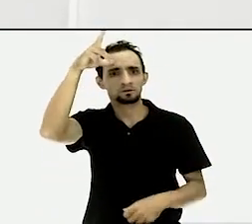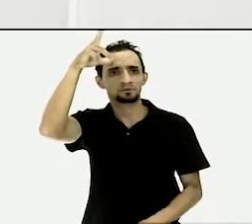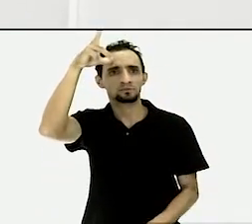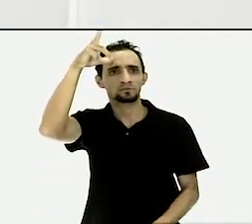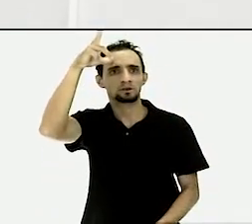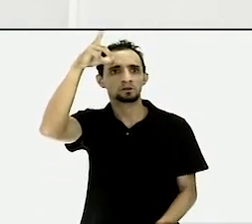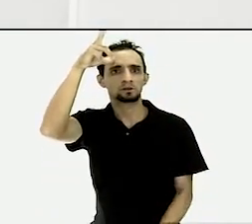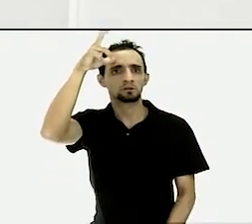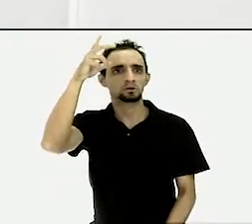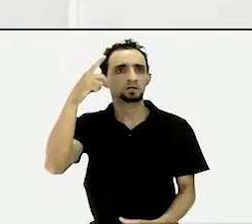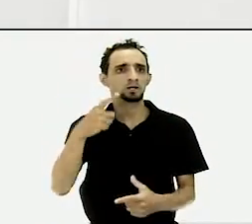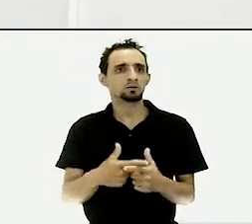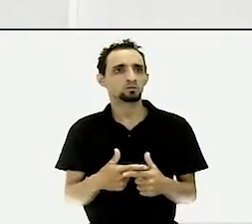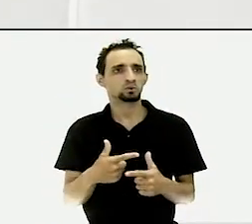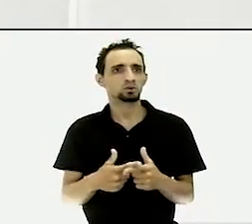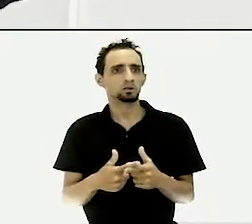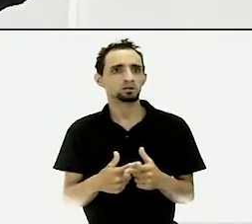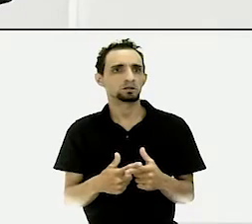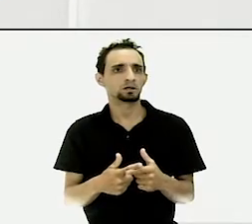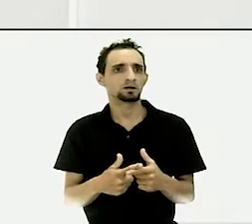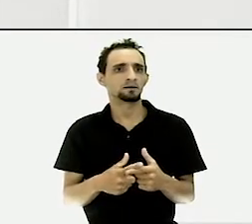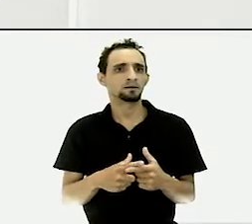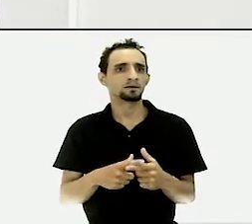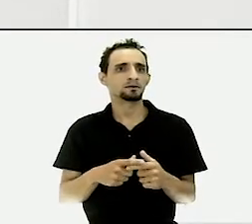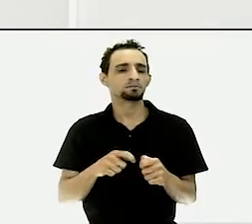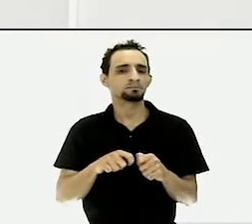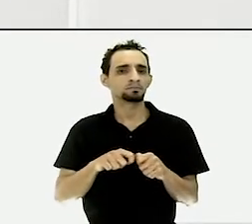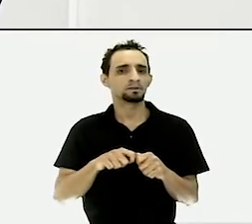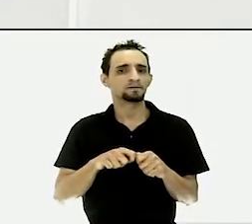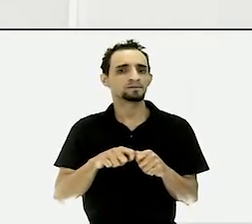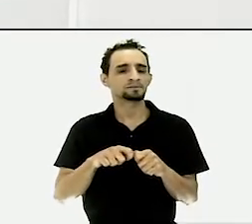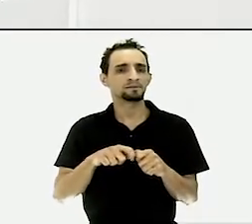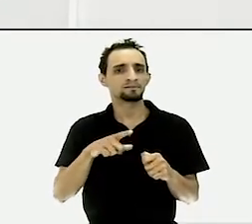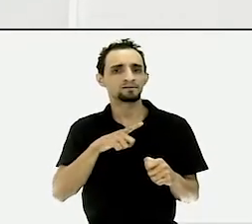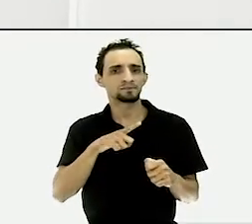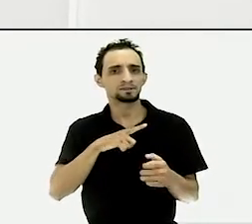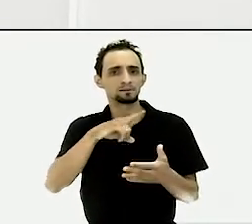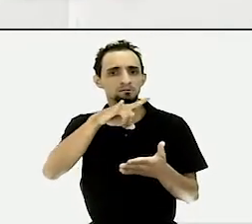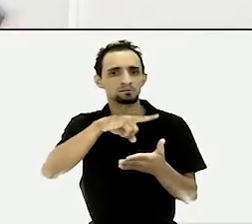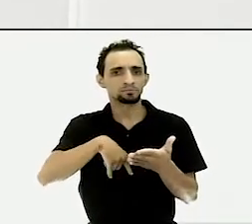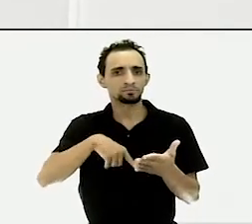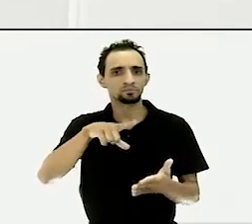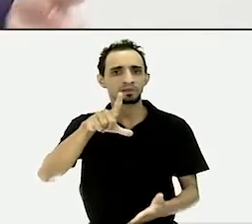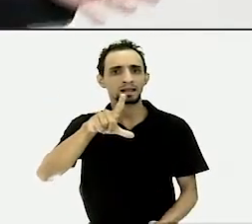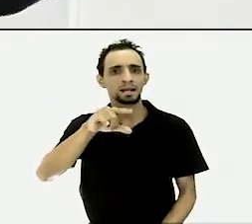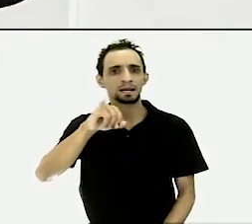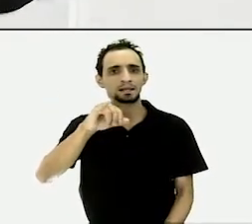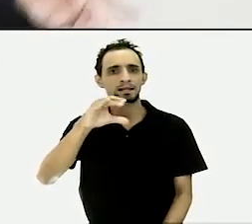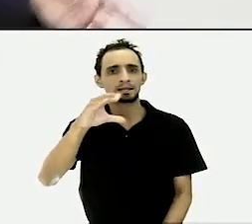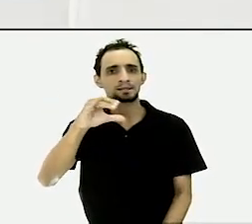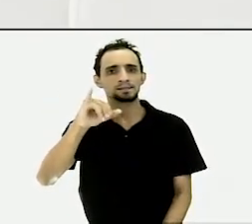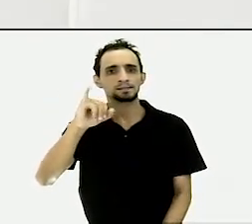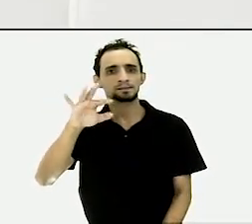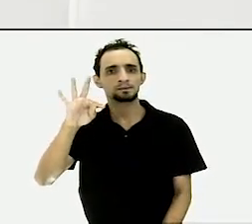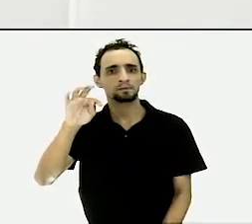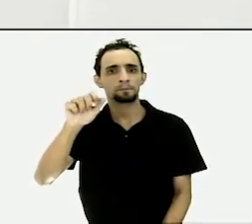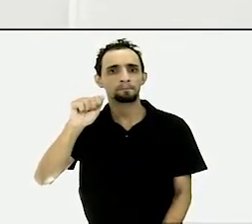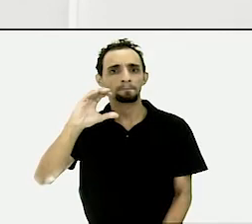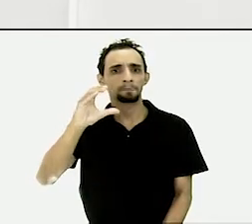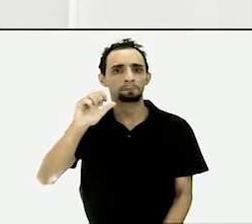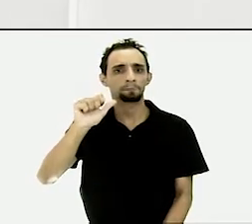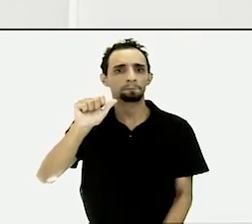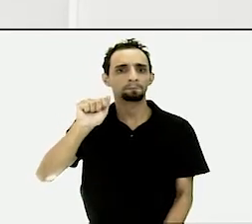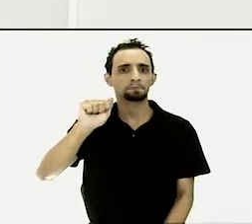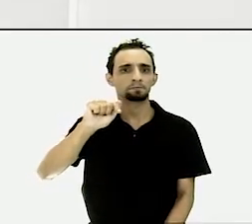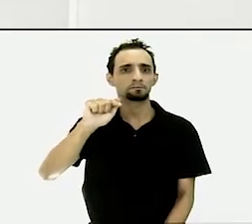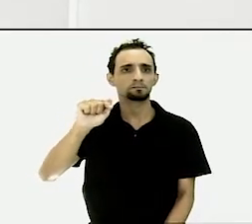Carlinho Rebeca. Essa praça de alimentação era para ter sido feita já, desde o Carlinho Rebeca, o saudoso Carlinho, né? Que a gente ia comer lanche, não era